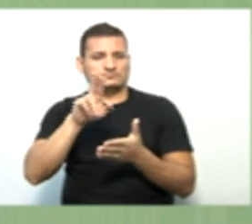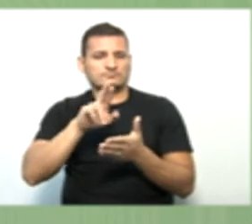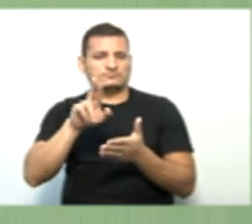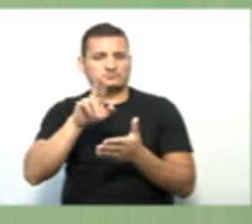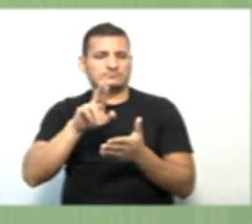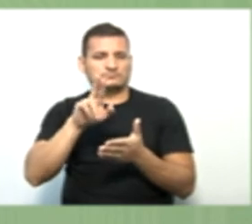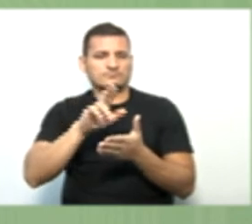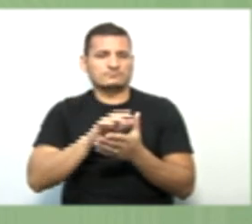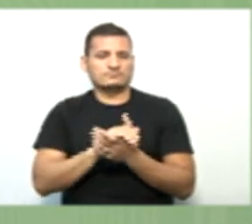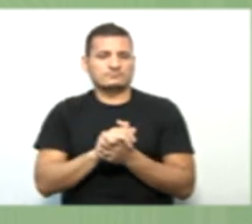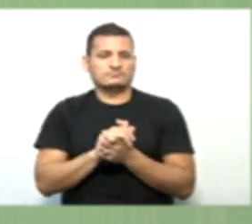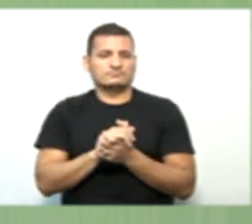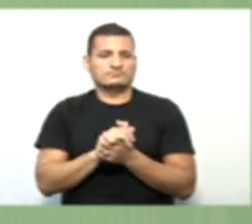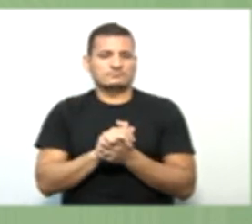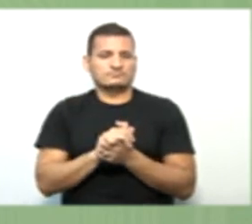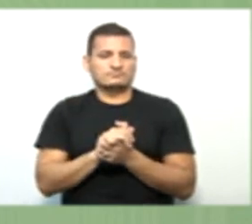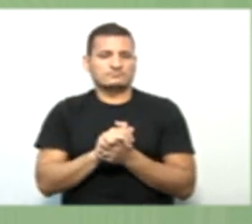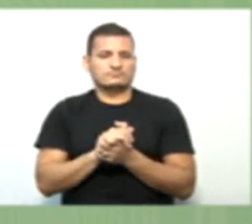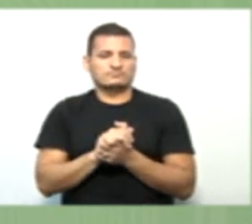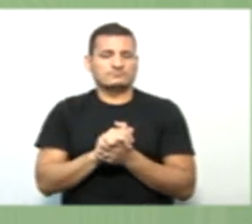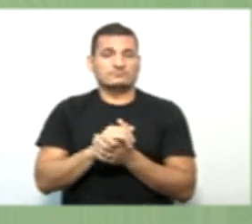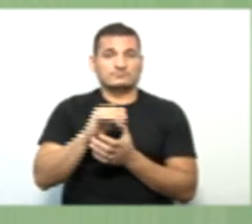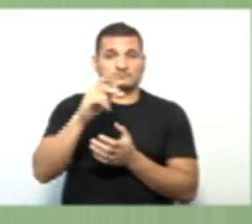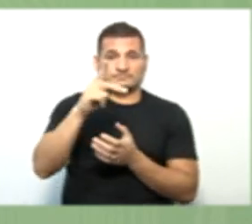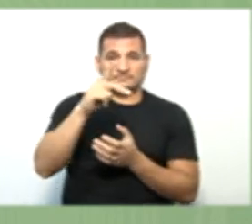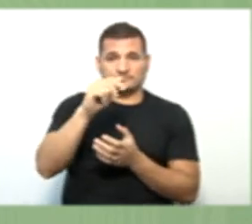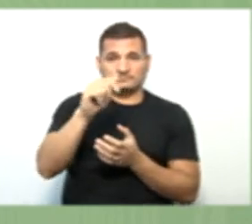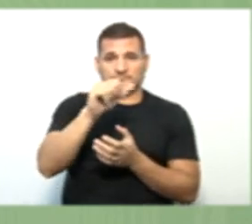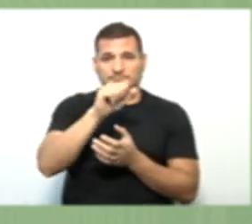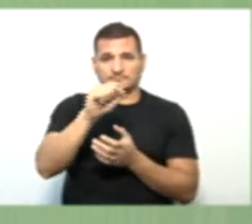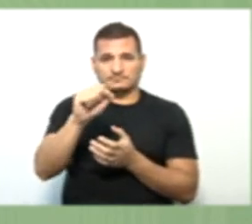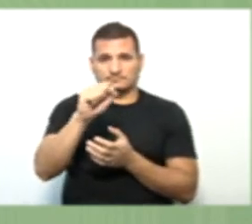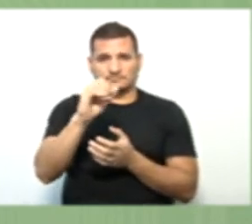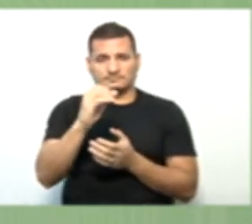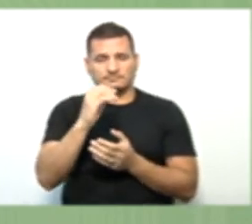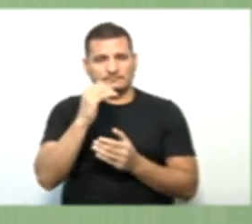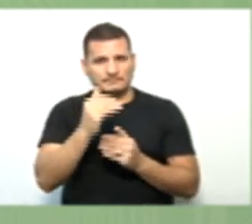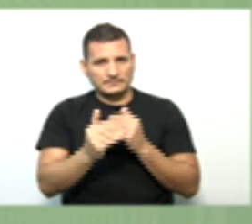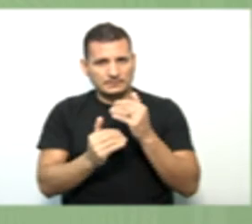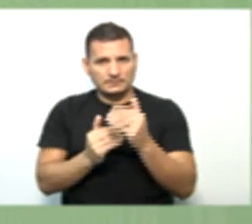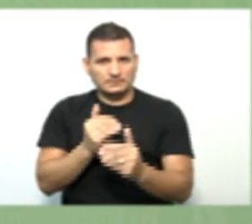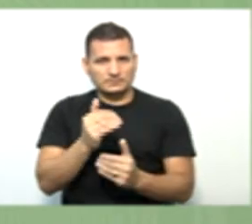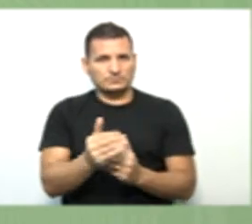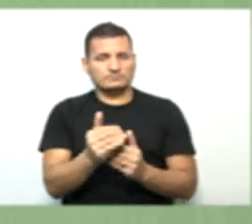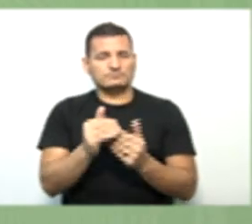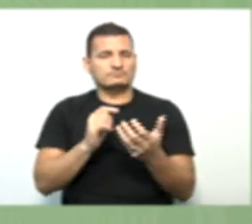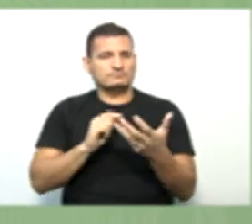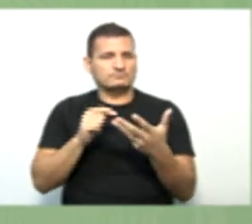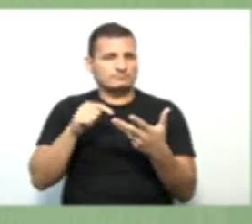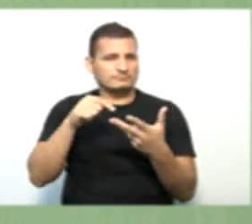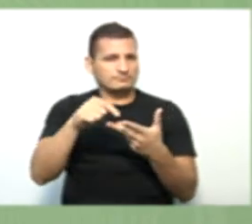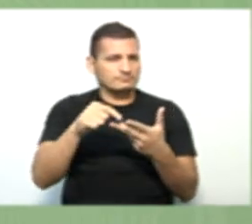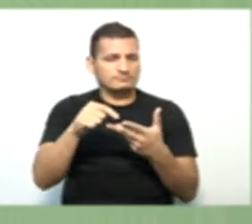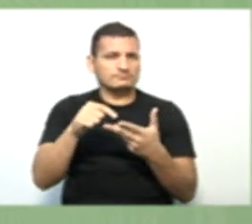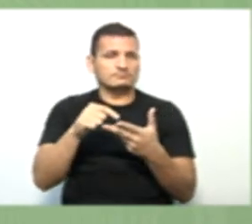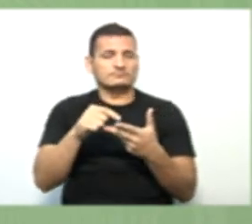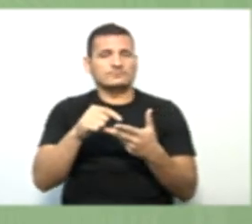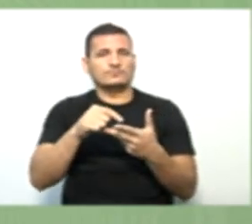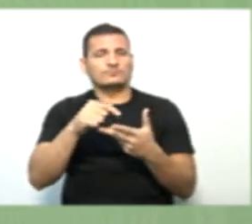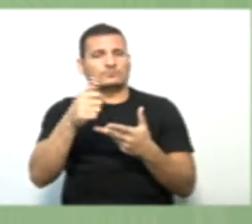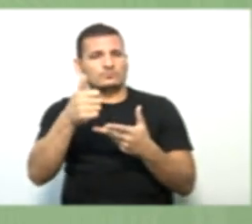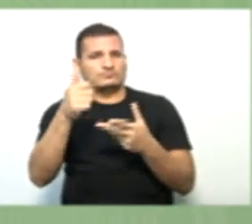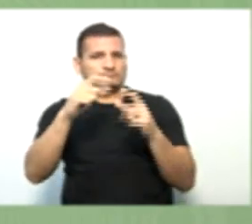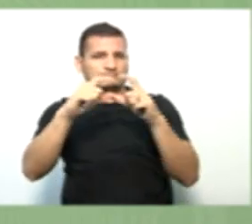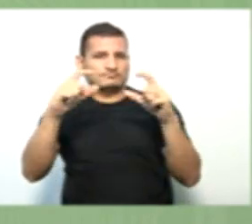passo, certo? E a partir do momento que esse início começa a ser contado até chegar no fim, o comando 1 vai sendo